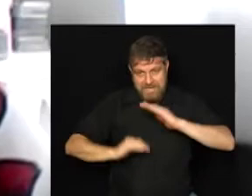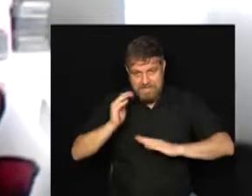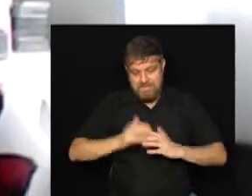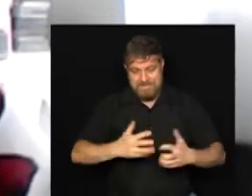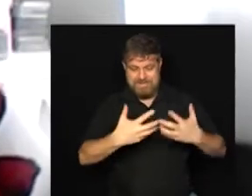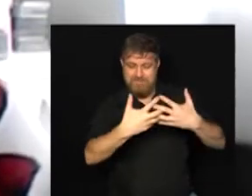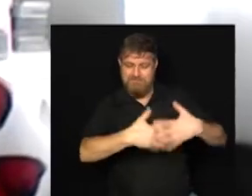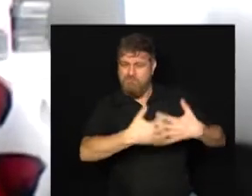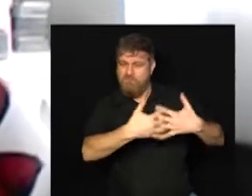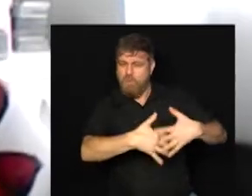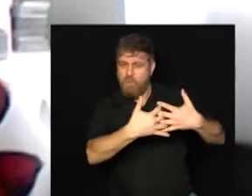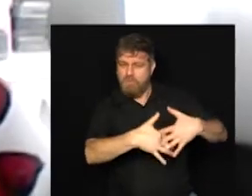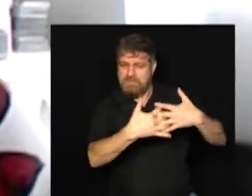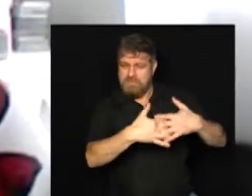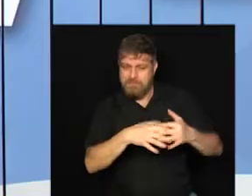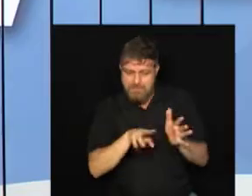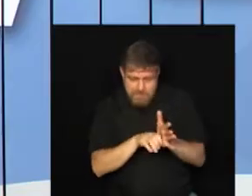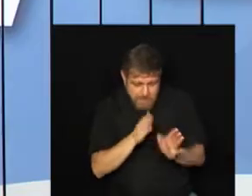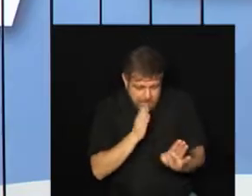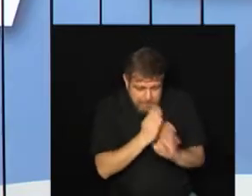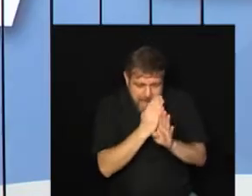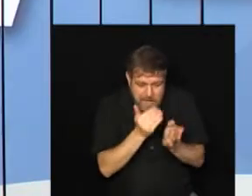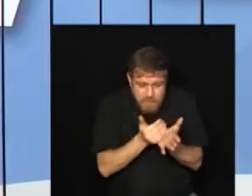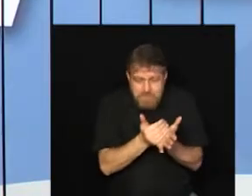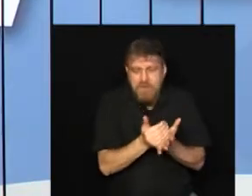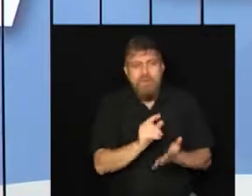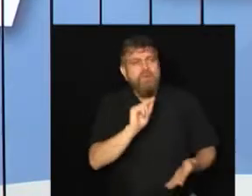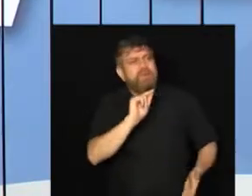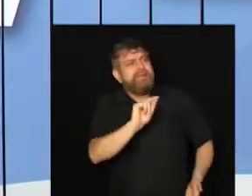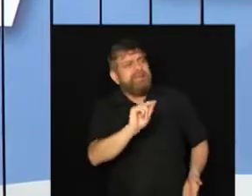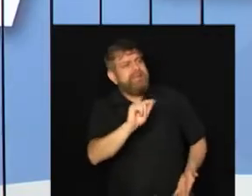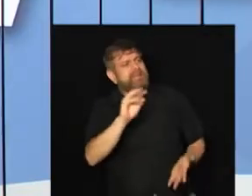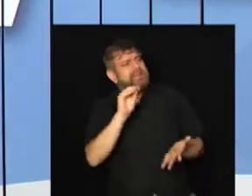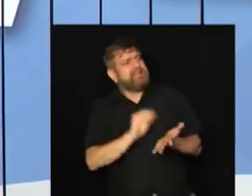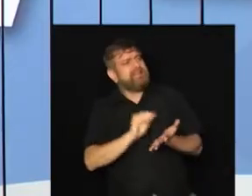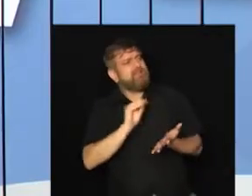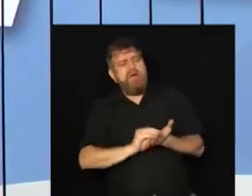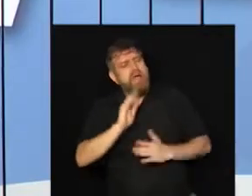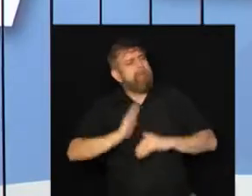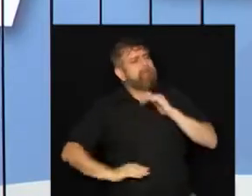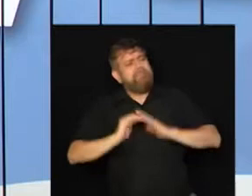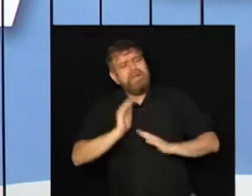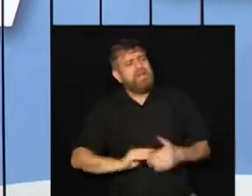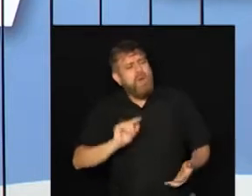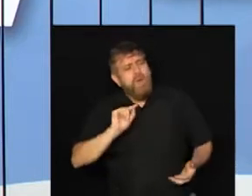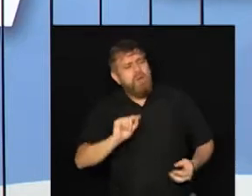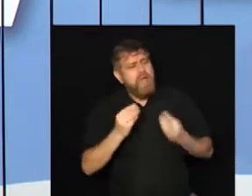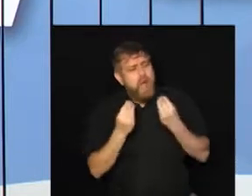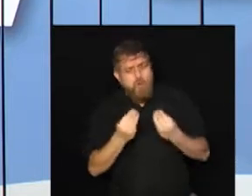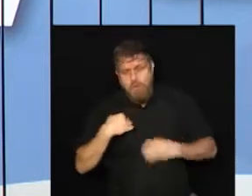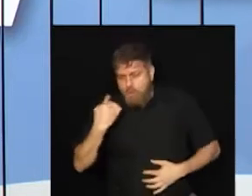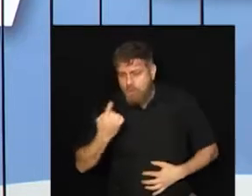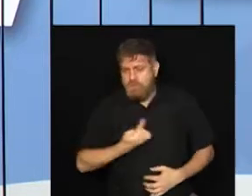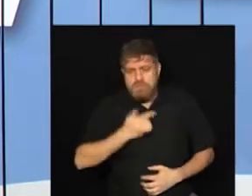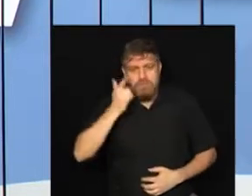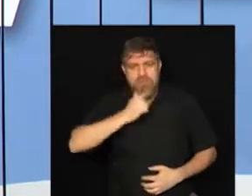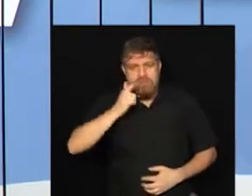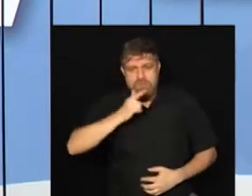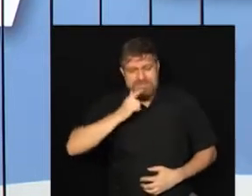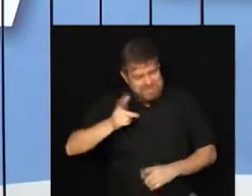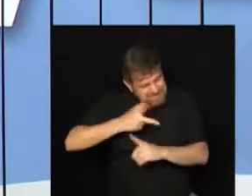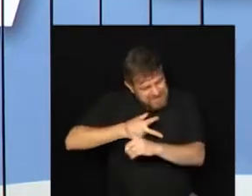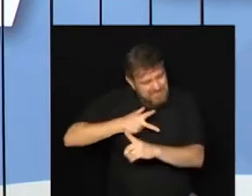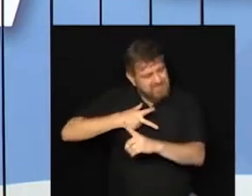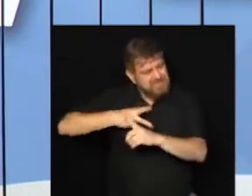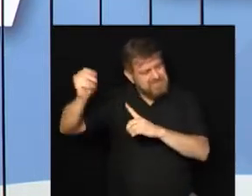mais eficazes para o diagnóstico precoce. O que está faltando? Você falou de ações, o que, que precisa realmente para a gente conseguir vencer,